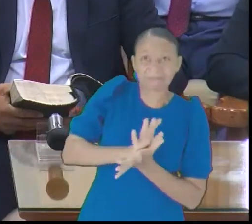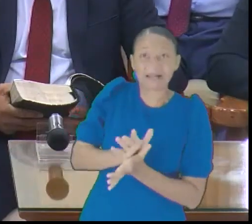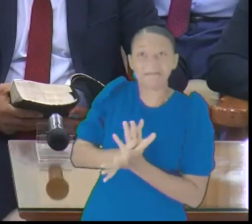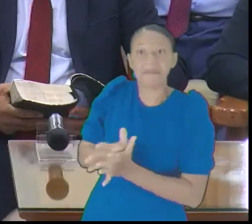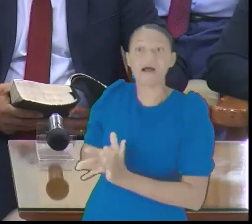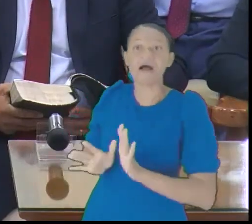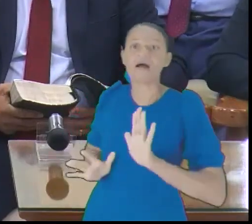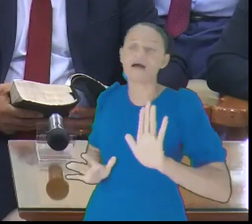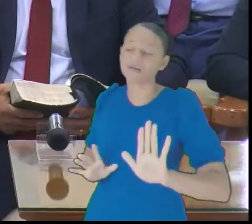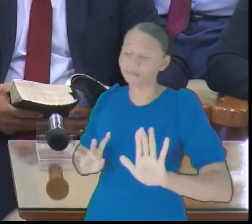Agora, depois,